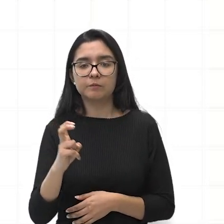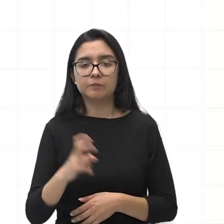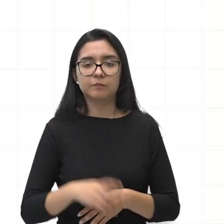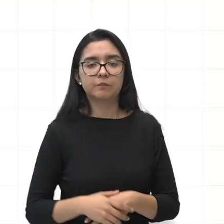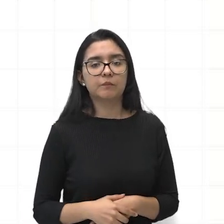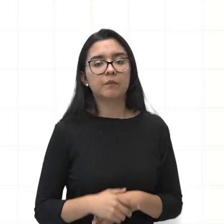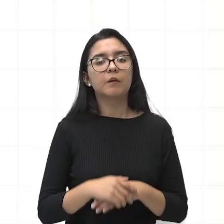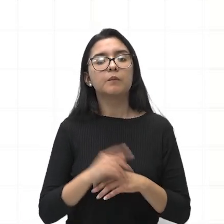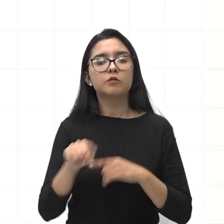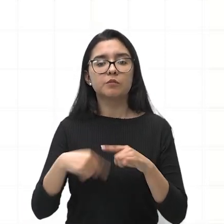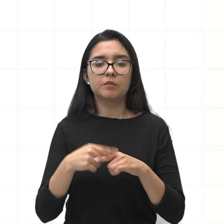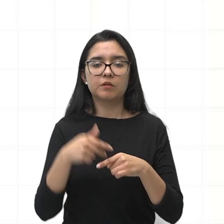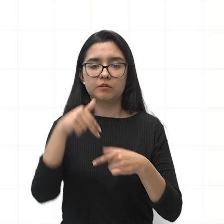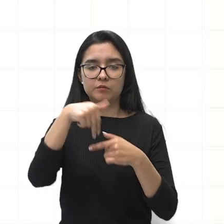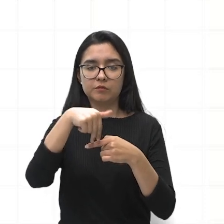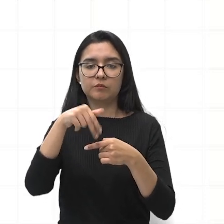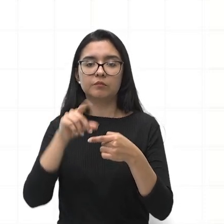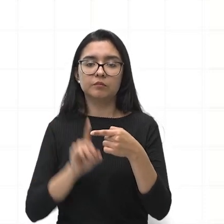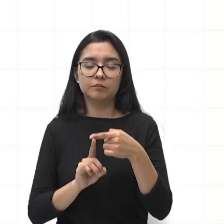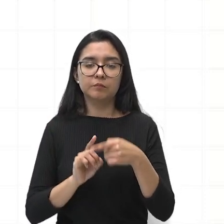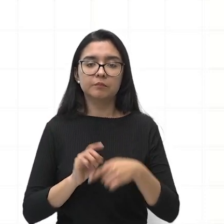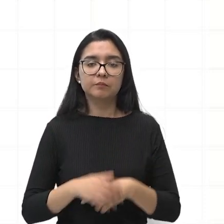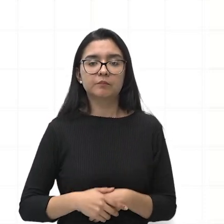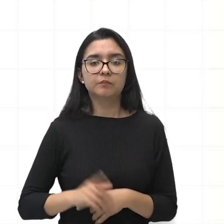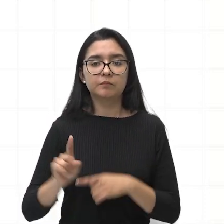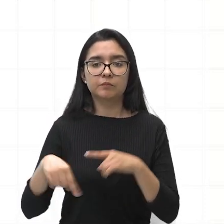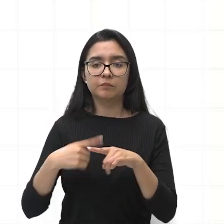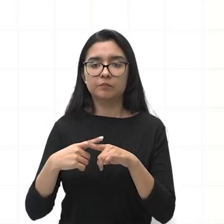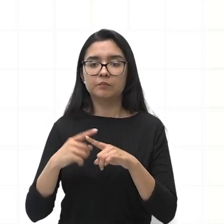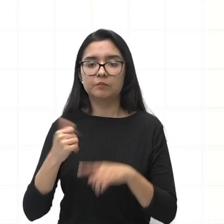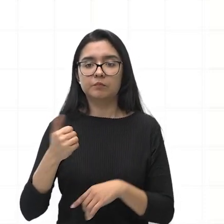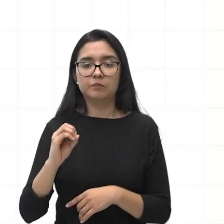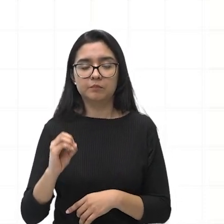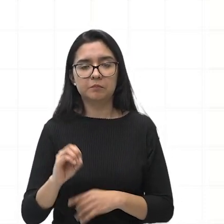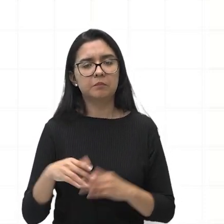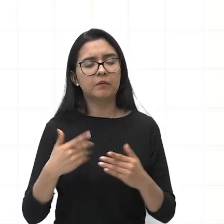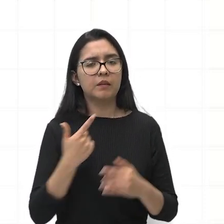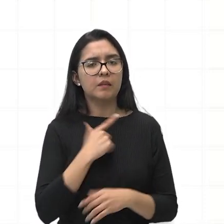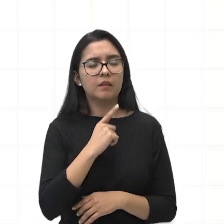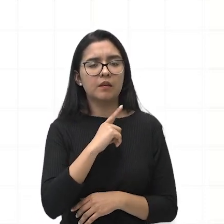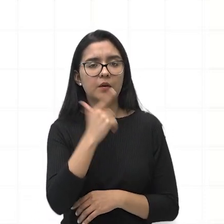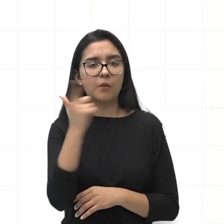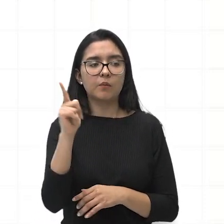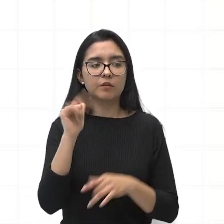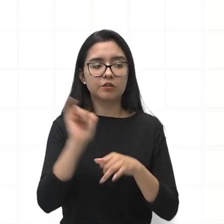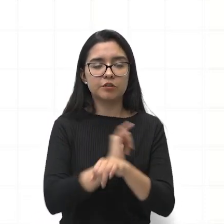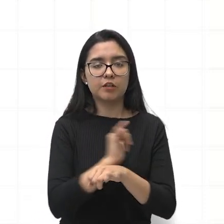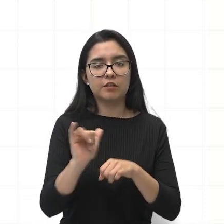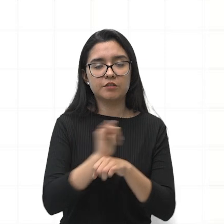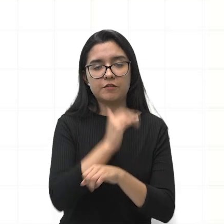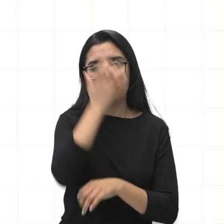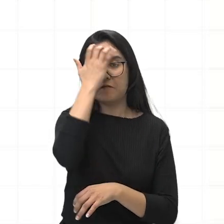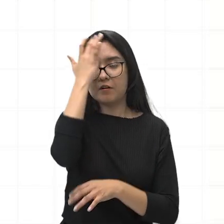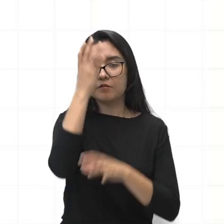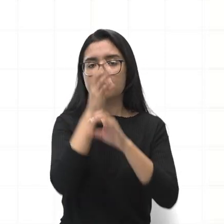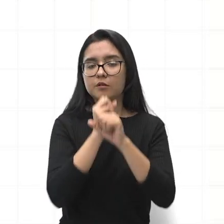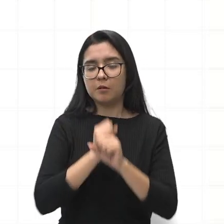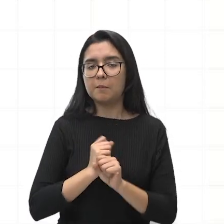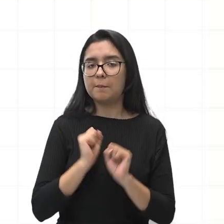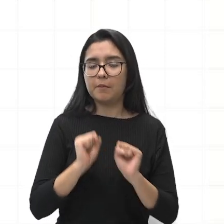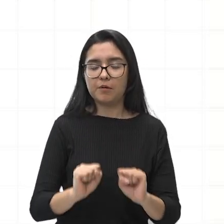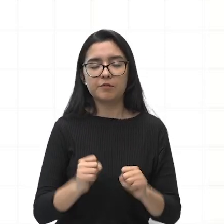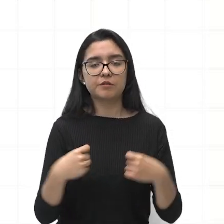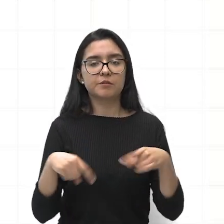e denominador por 10. Se o professor teria uma forma mais fácil de calcular isso daqui, a gente poderia também fazer